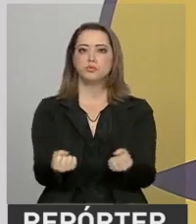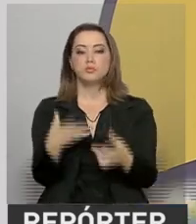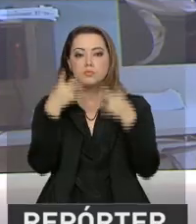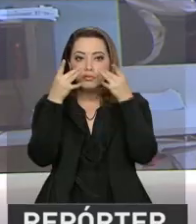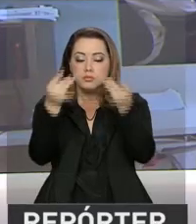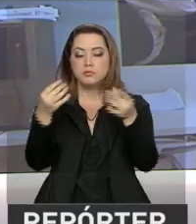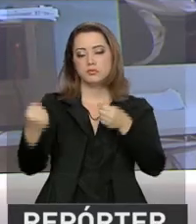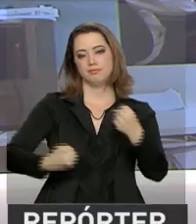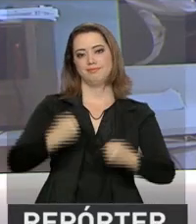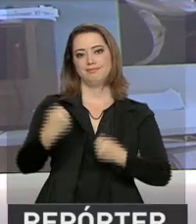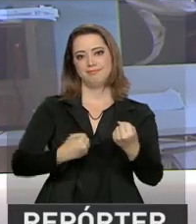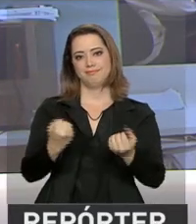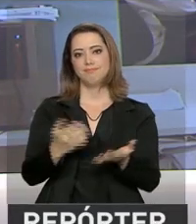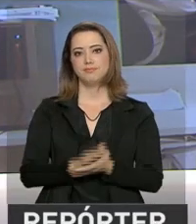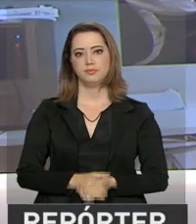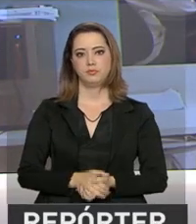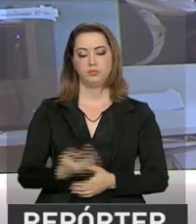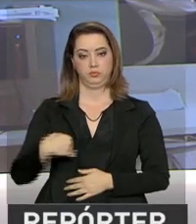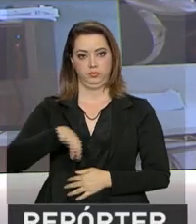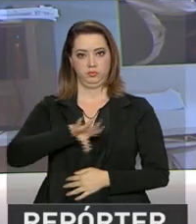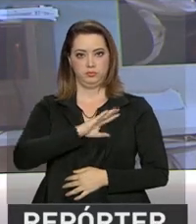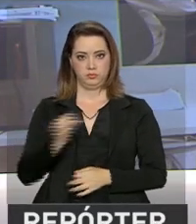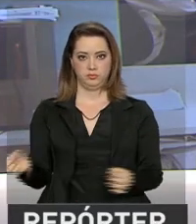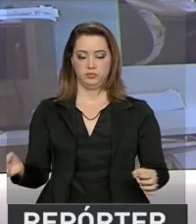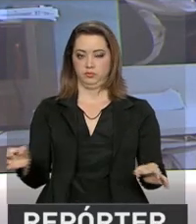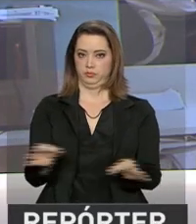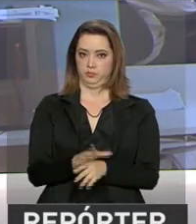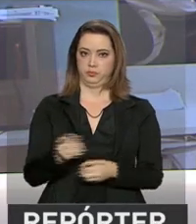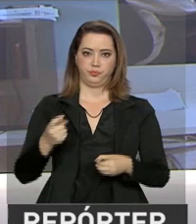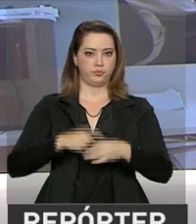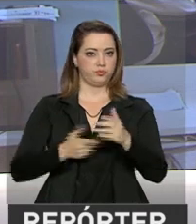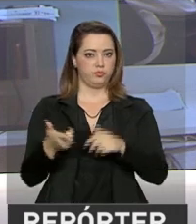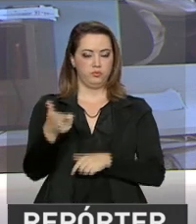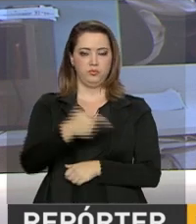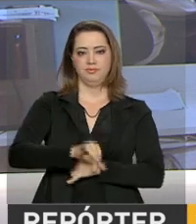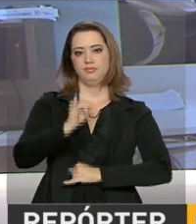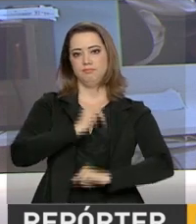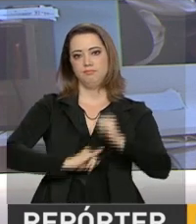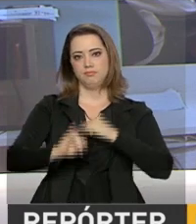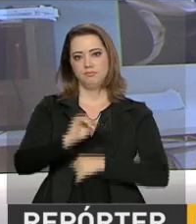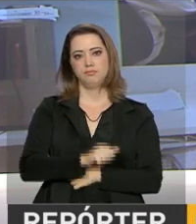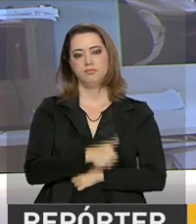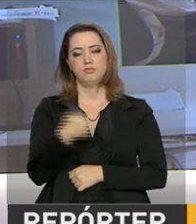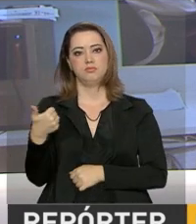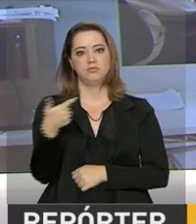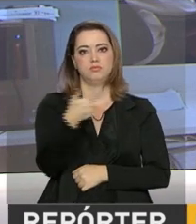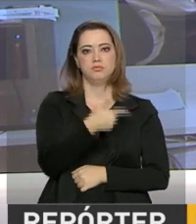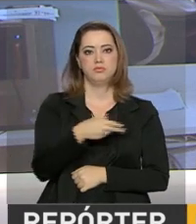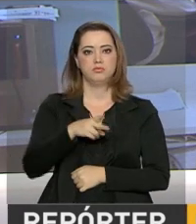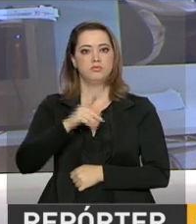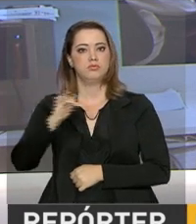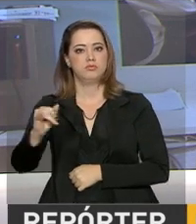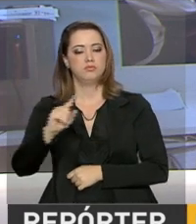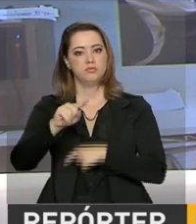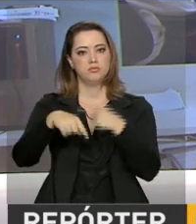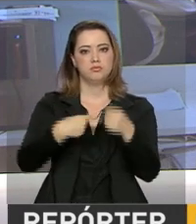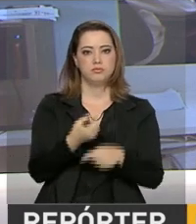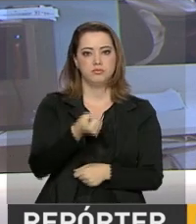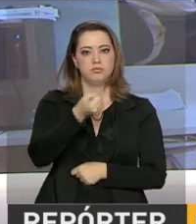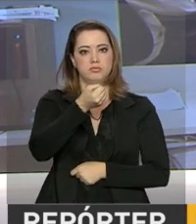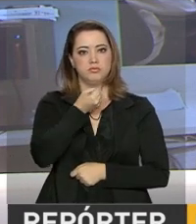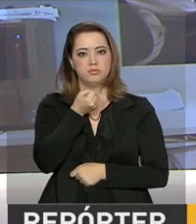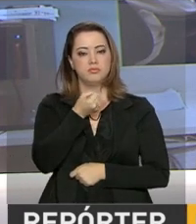trânsito e nós ficamos por aqui voltamos a qualquer momento com outras informações ou ao meio-dia na próxima edição do repórter